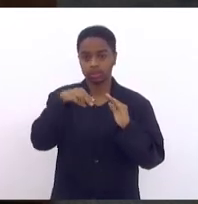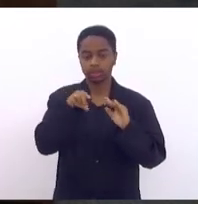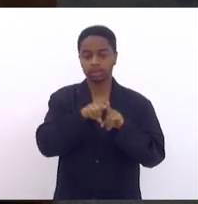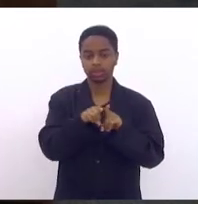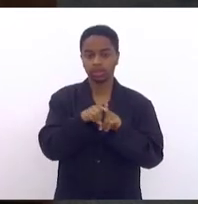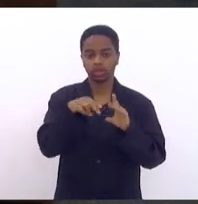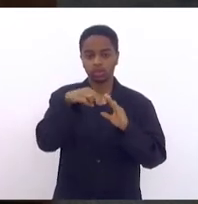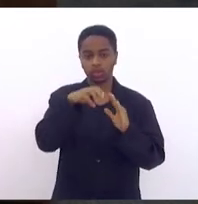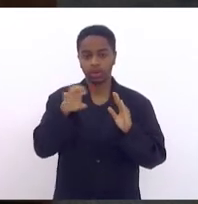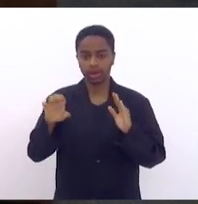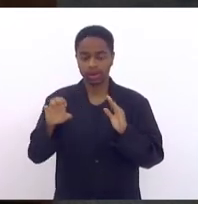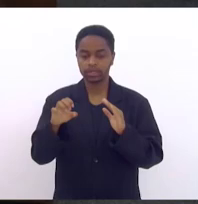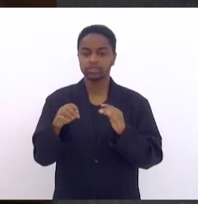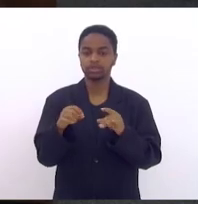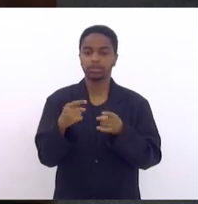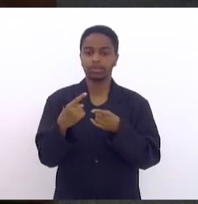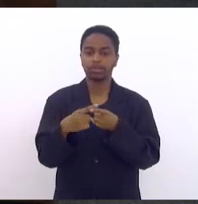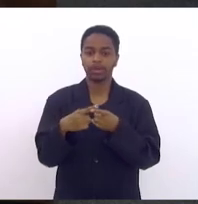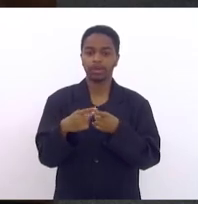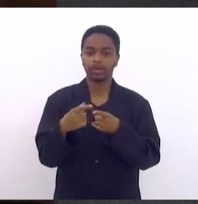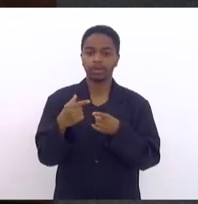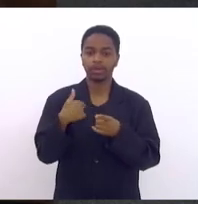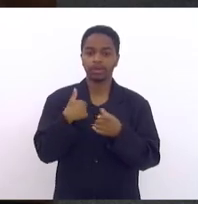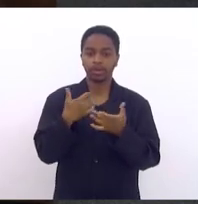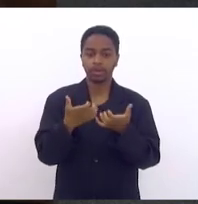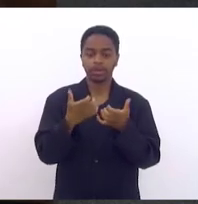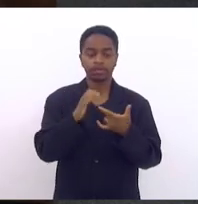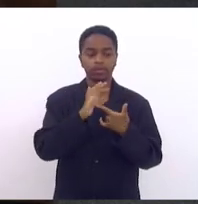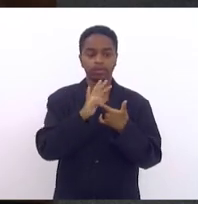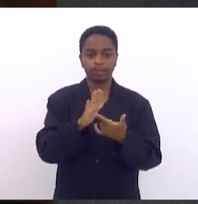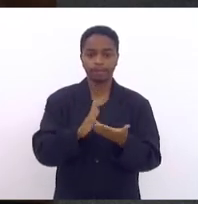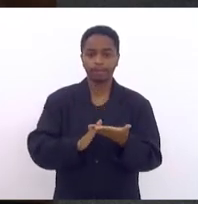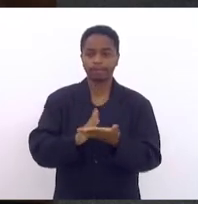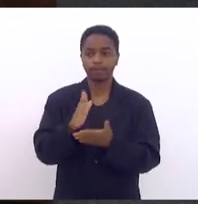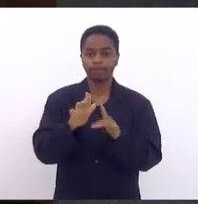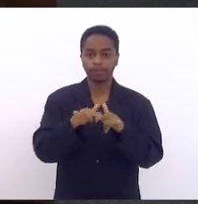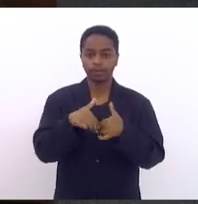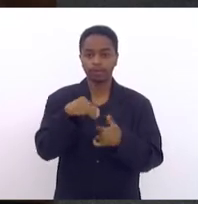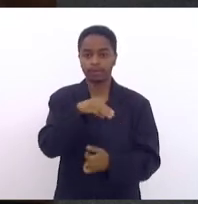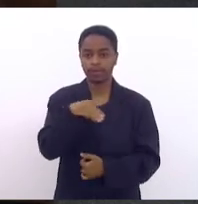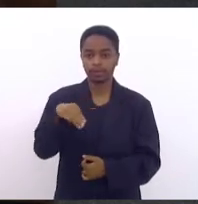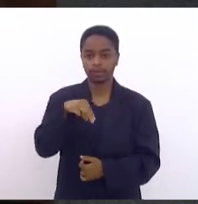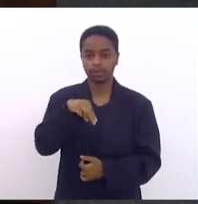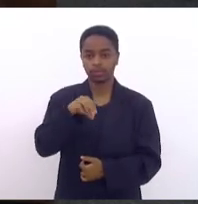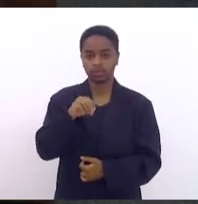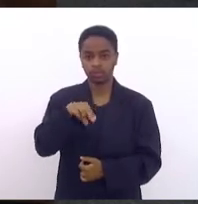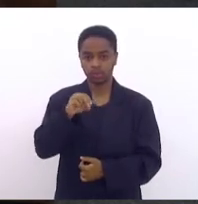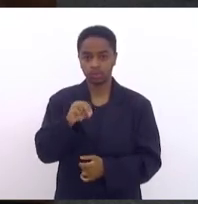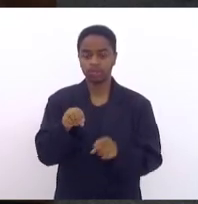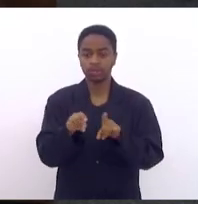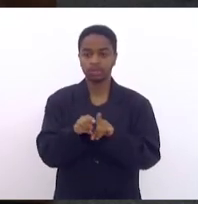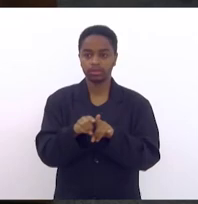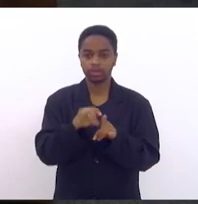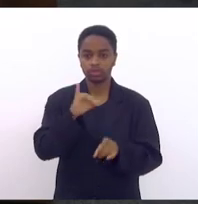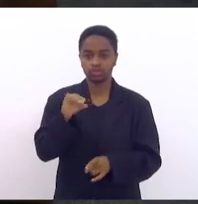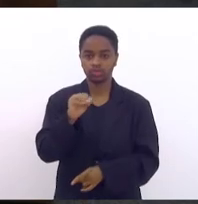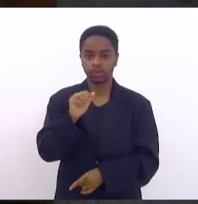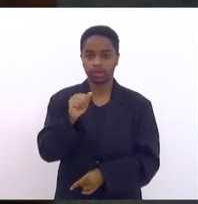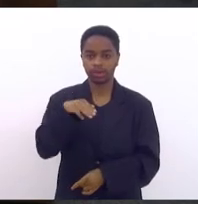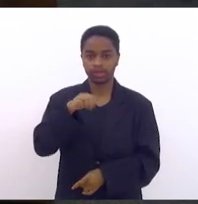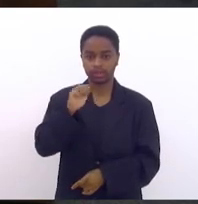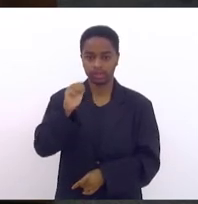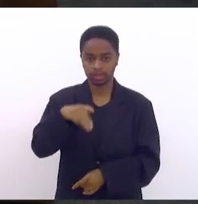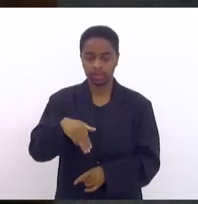também a aprovação em primeira desse projeto ao mestre Nonô, ao mestre Joaquim, que são calangueiros lá de Itaperuna,